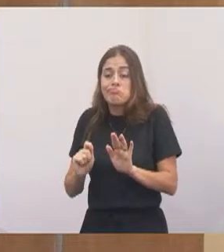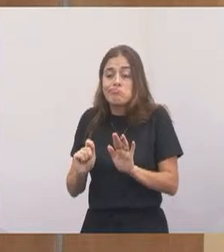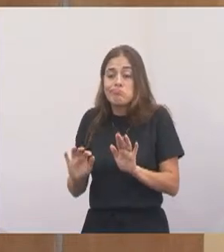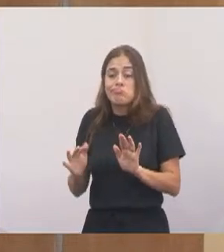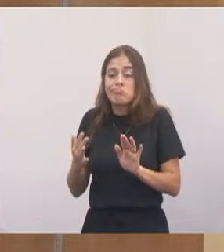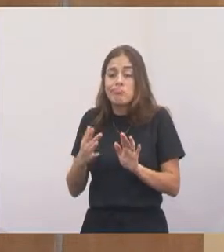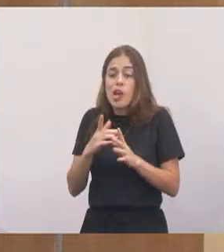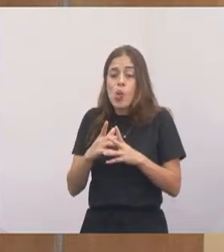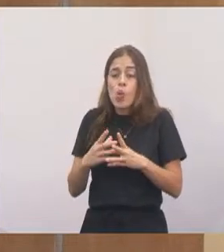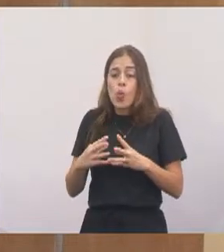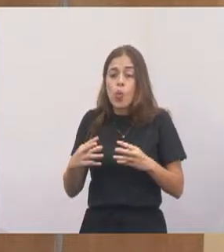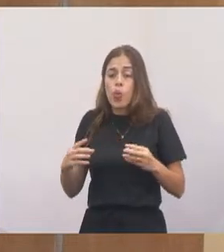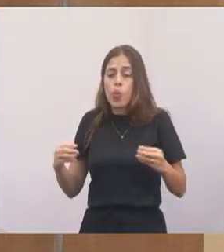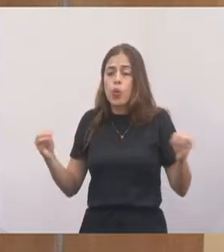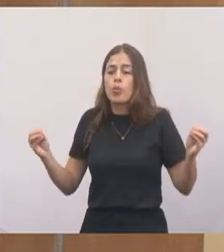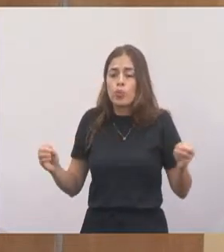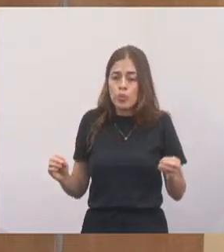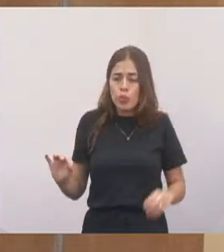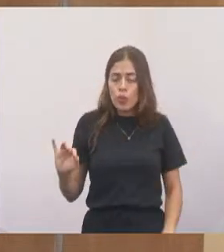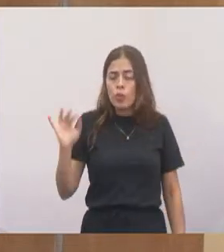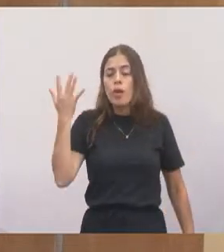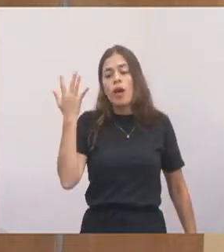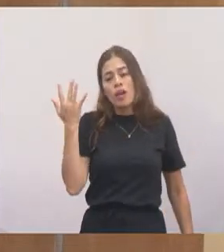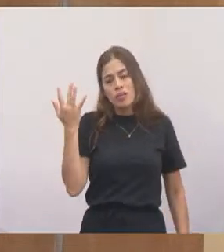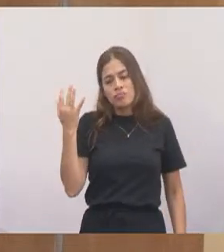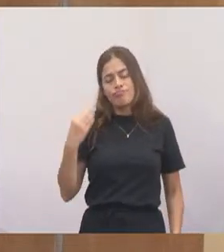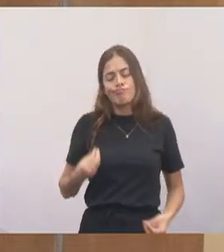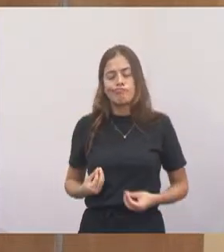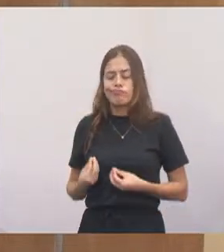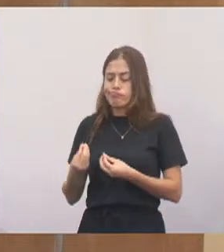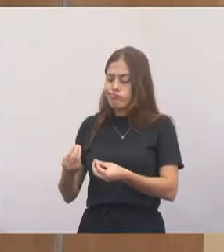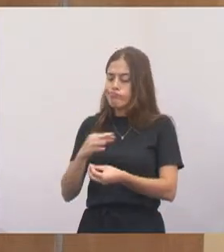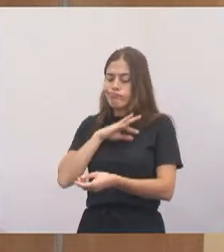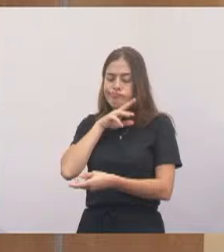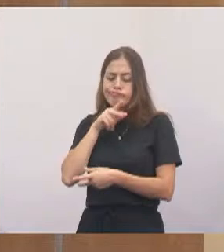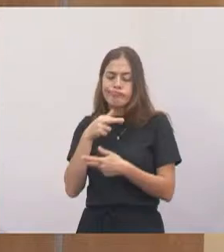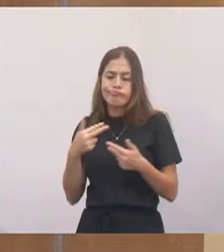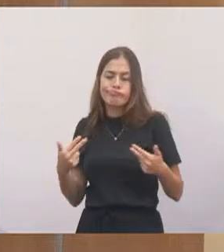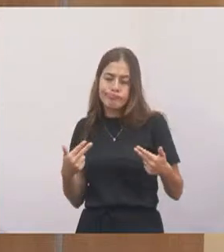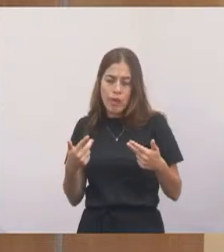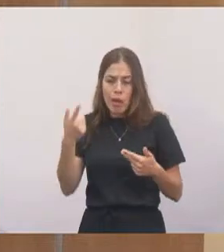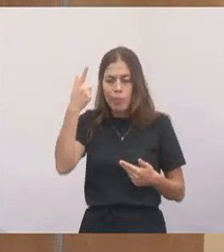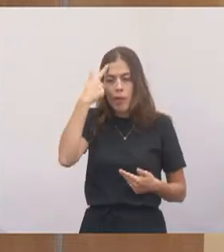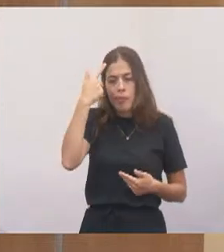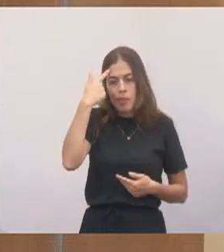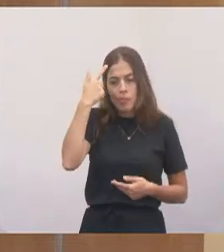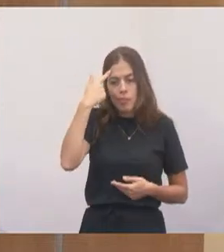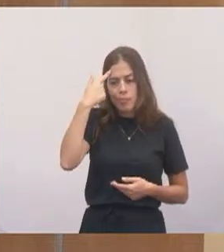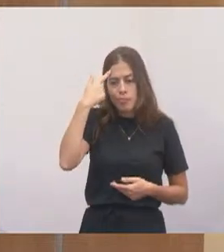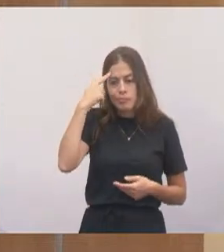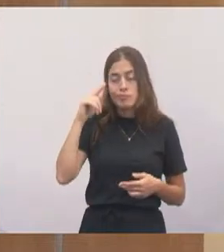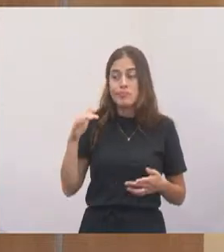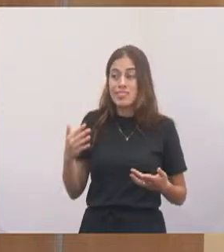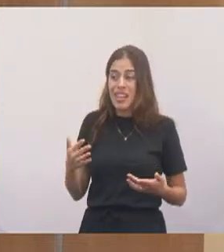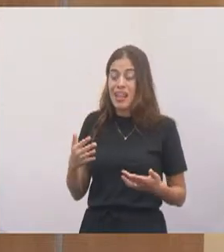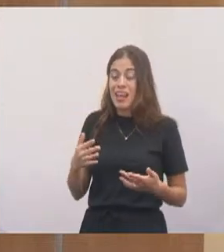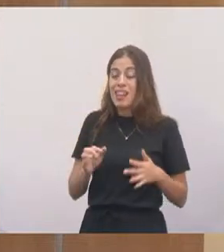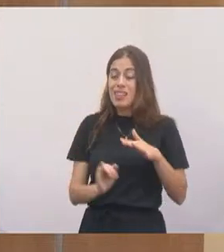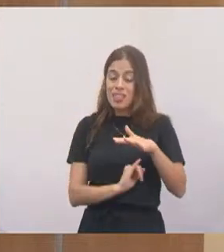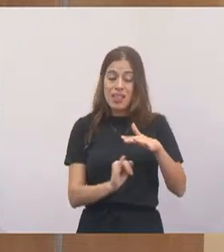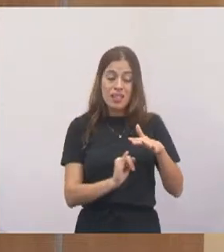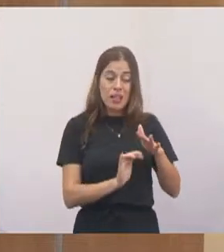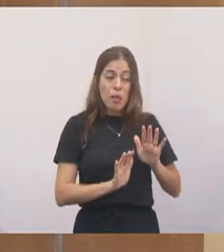o esvaziamento dos eventos e a doação de animais, considerando o receio das